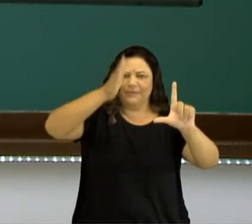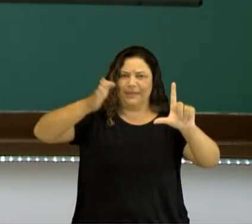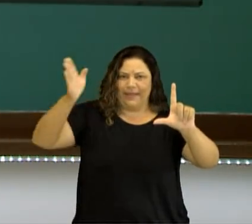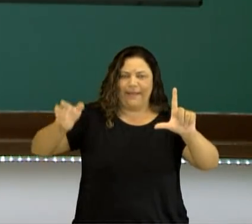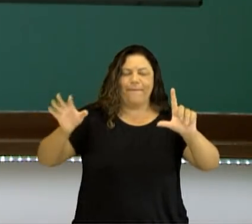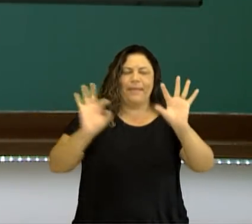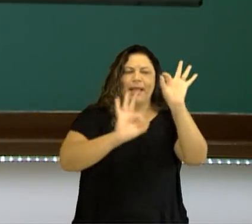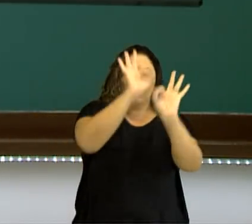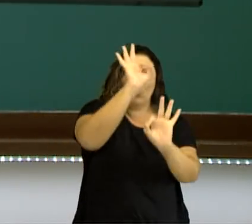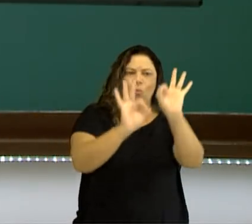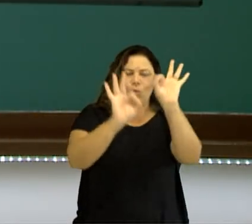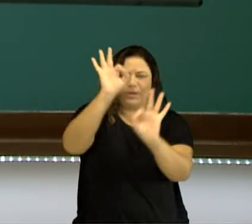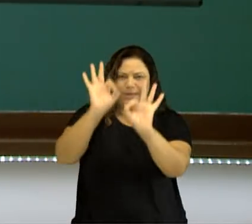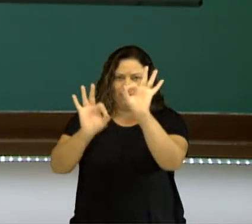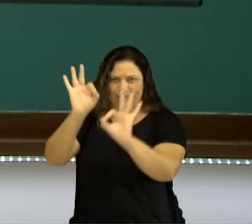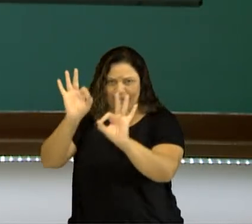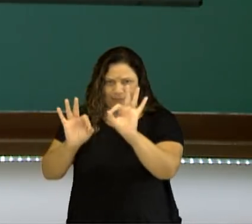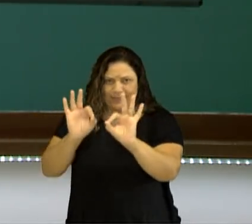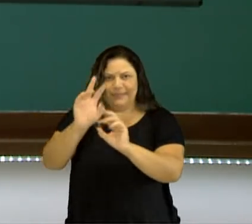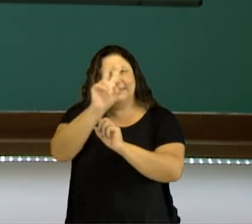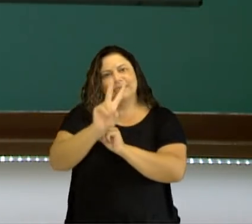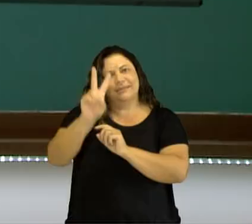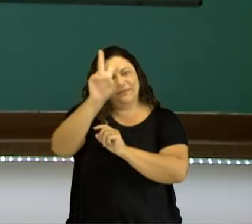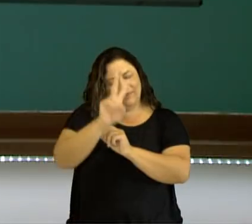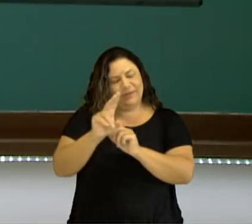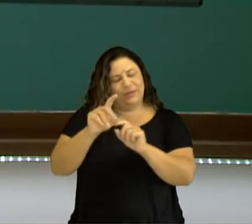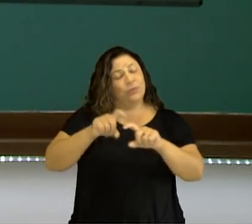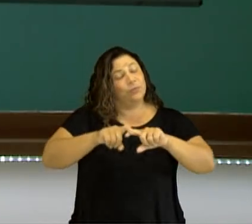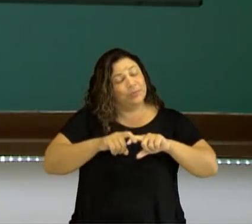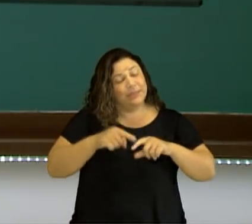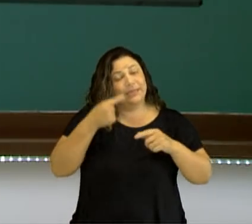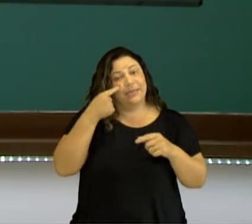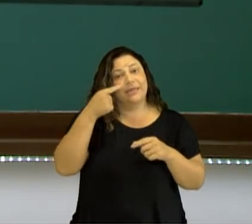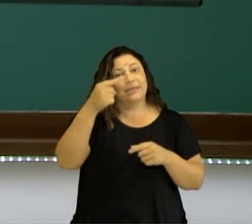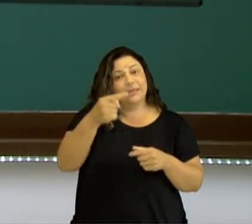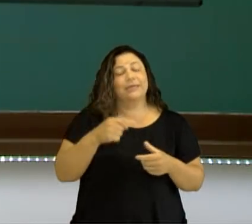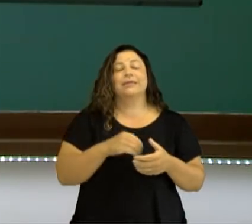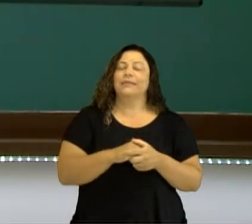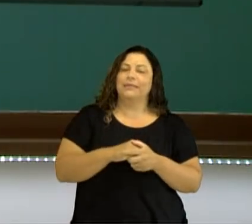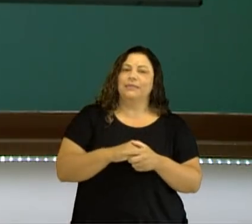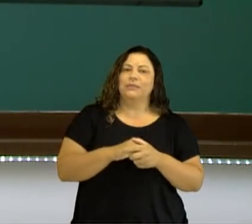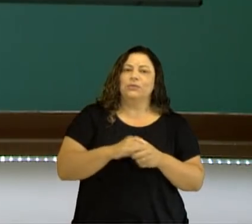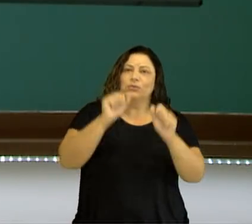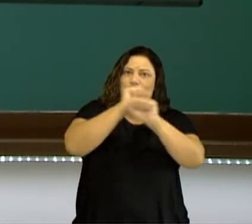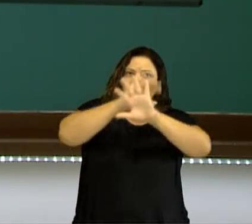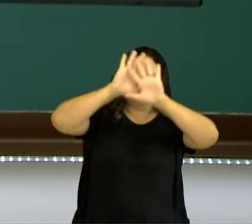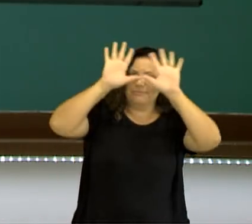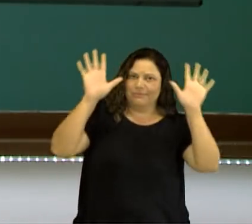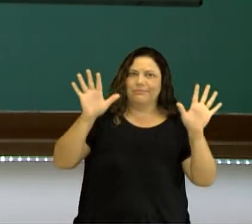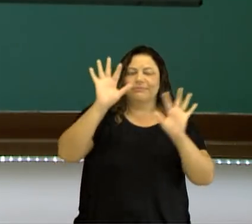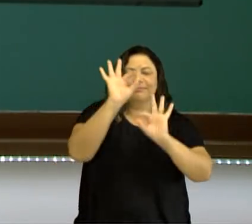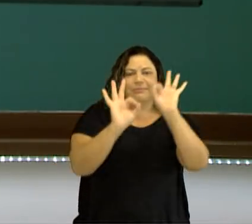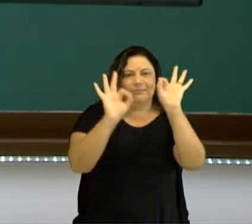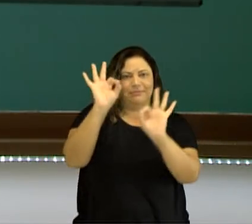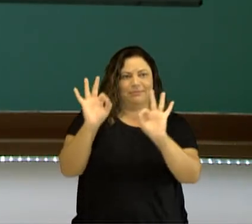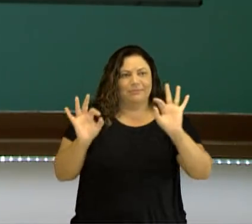pedi, organiza uma tabelinha de valores? Para isso, para você daí enxergar com mais clareza esse resultado